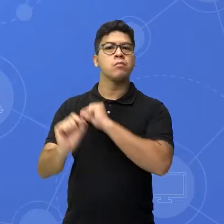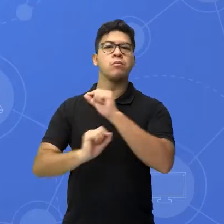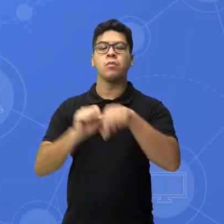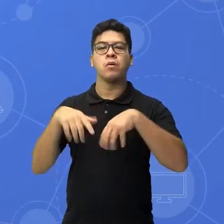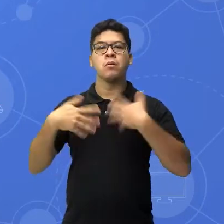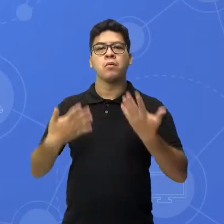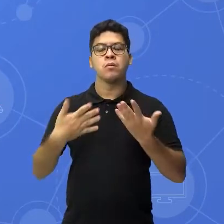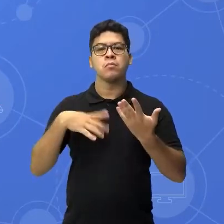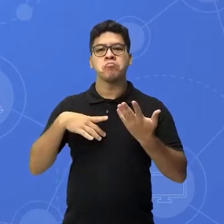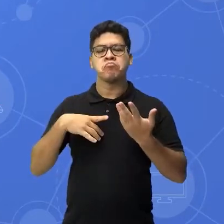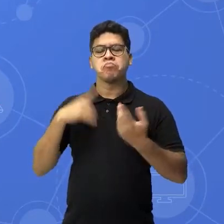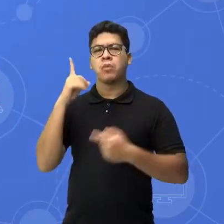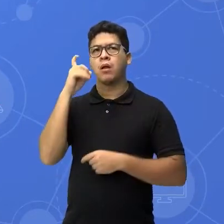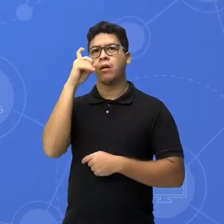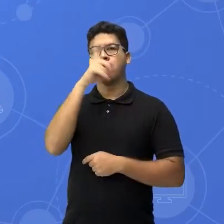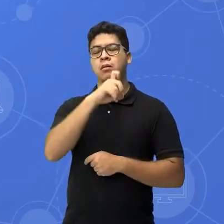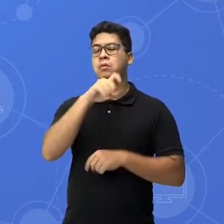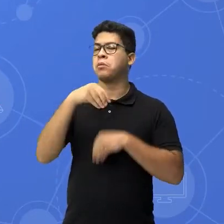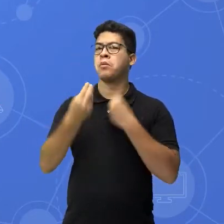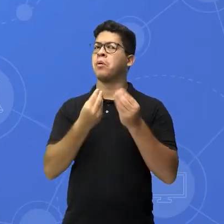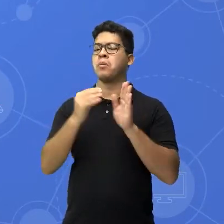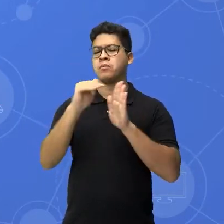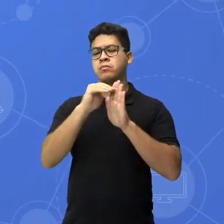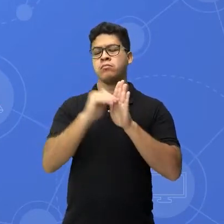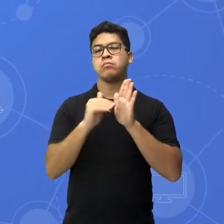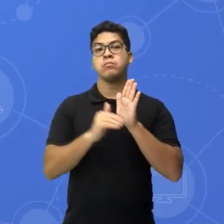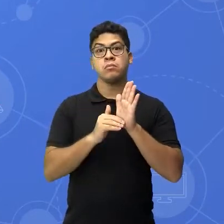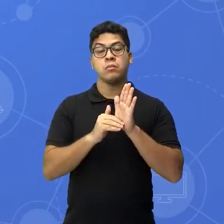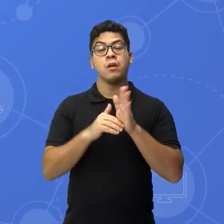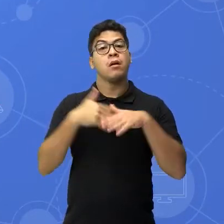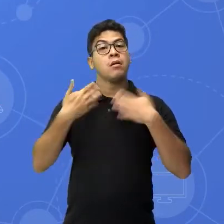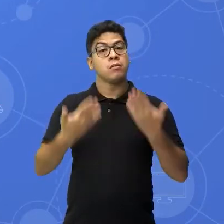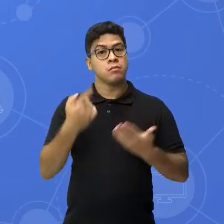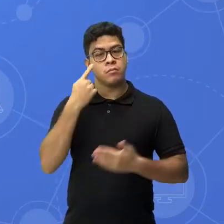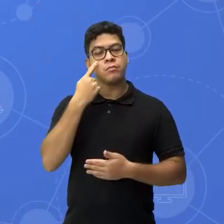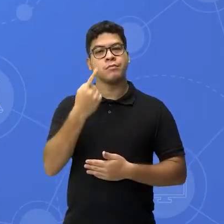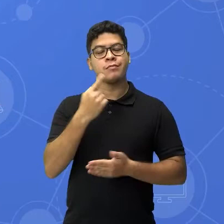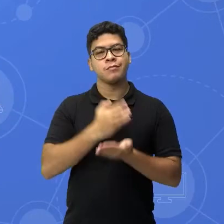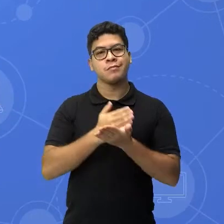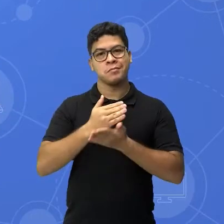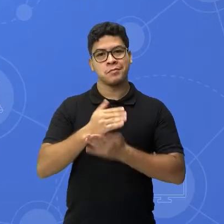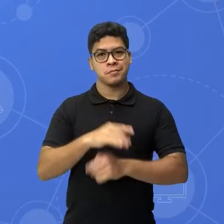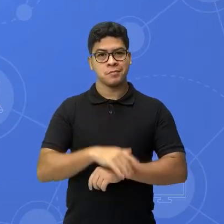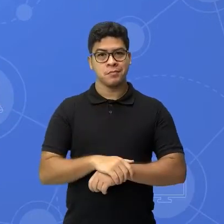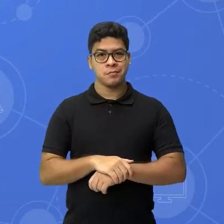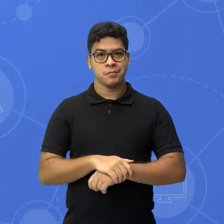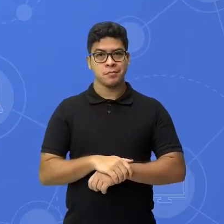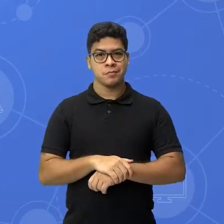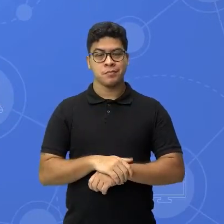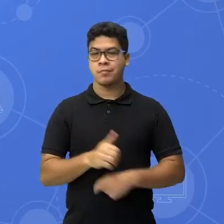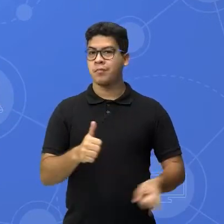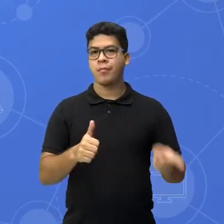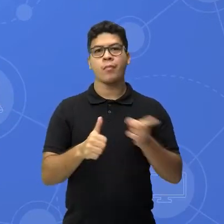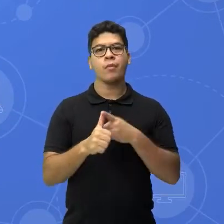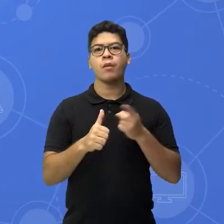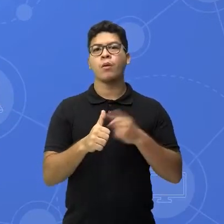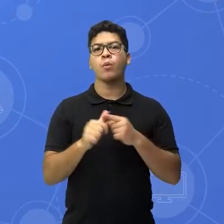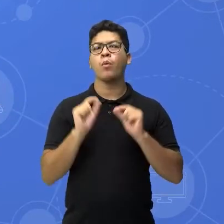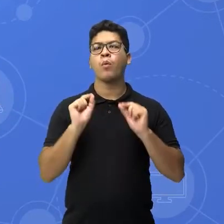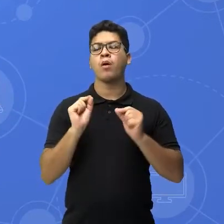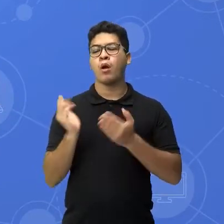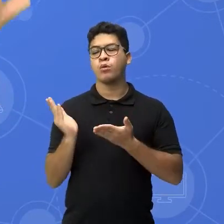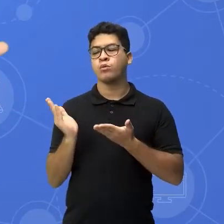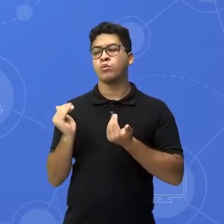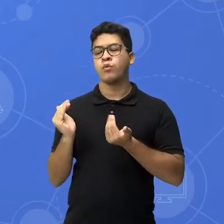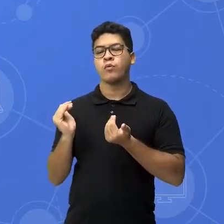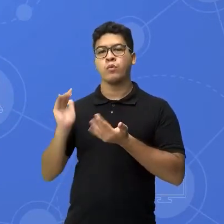seus desafios, ver como é que elas são constituídas. É isso? Então vamos lá. Primeiro, o que que são juventude tradicional, como é